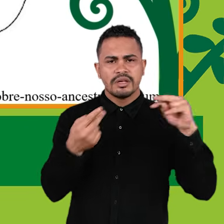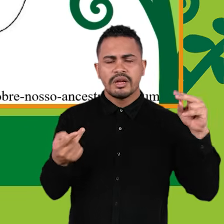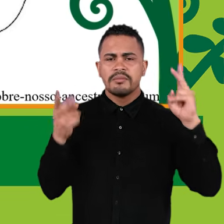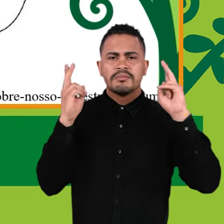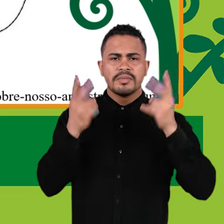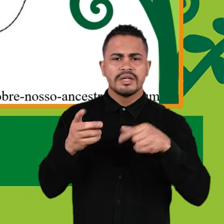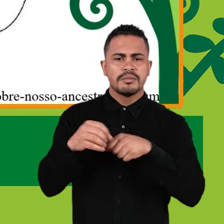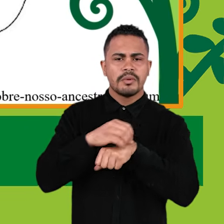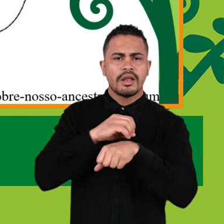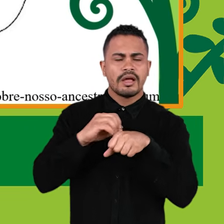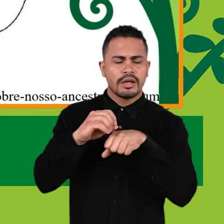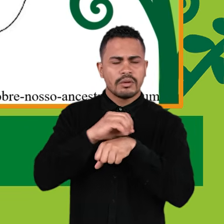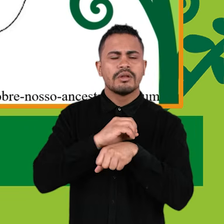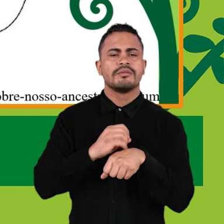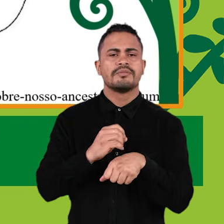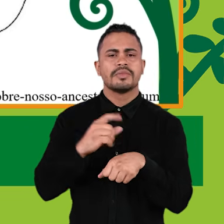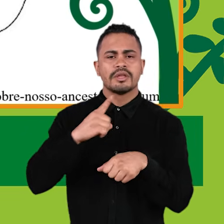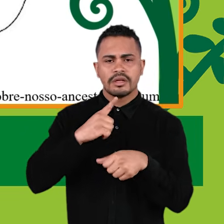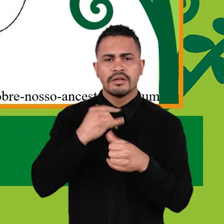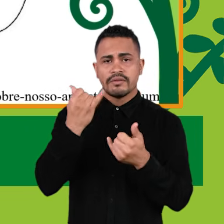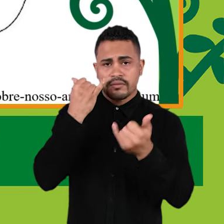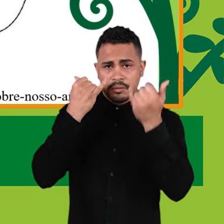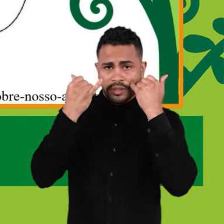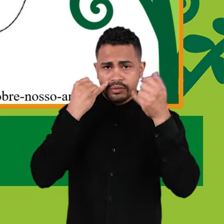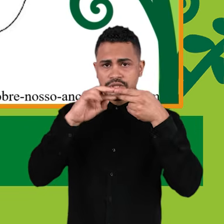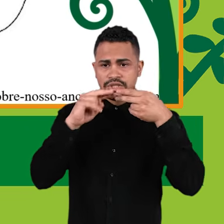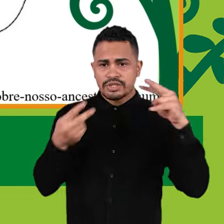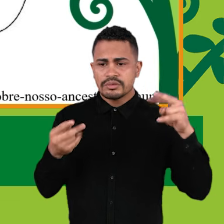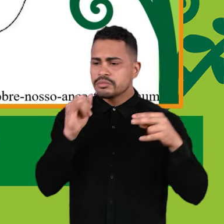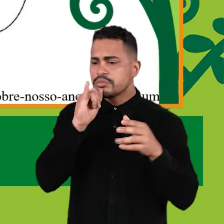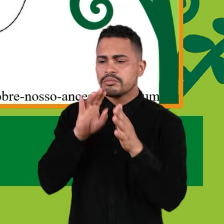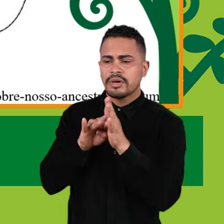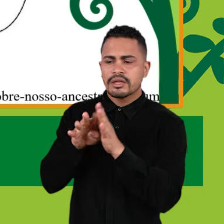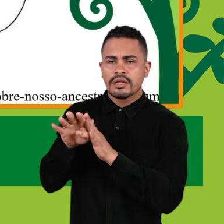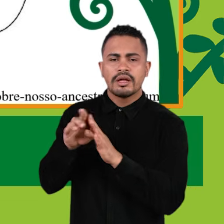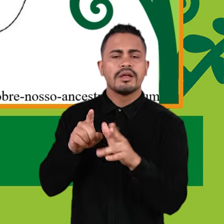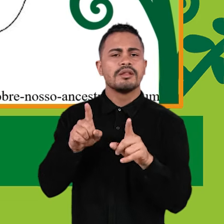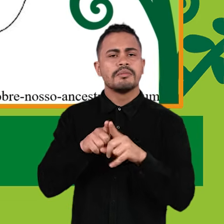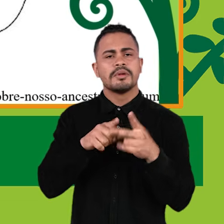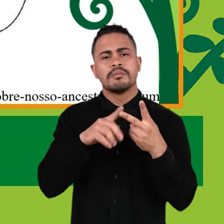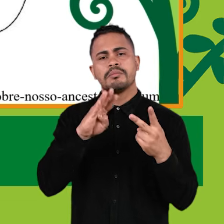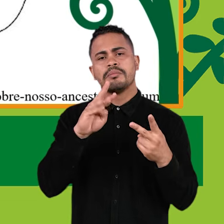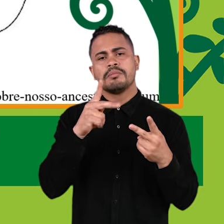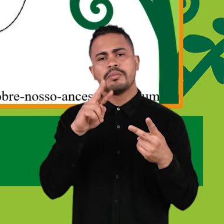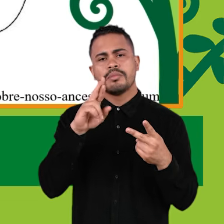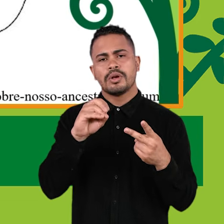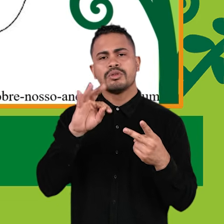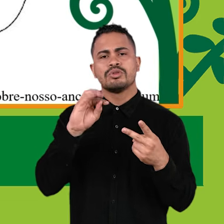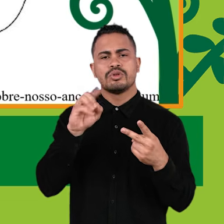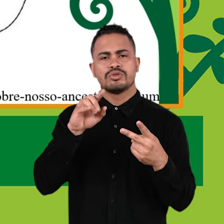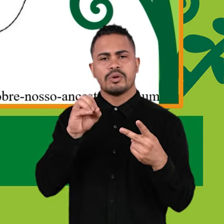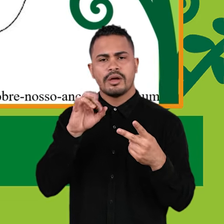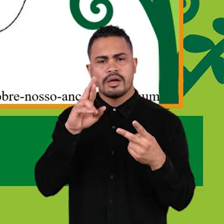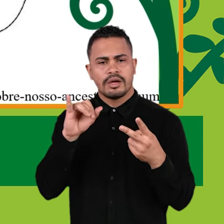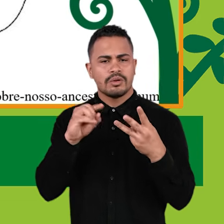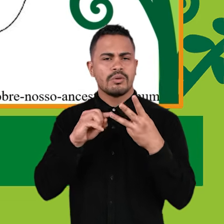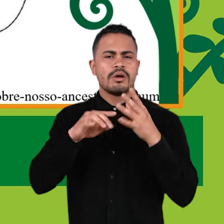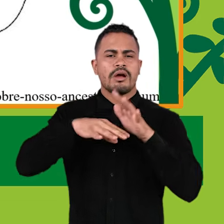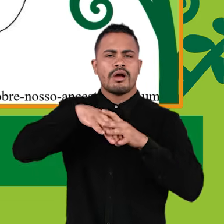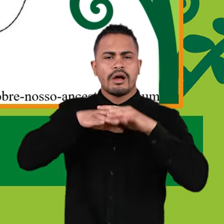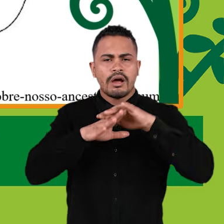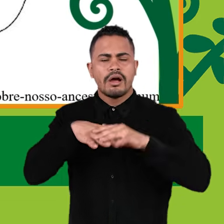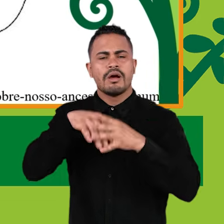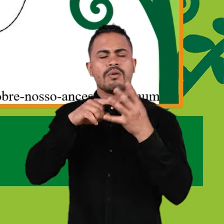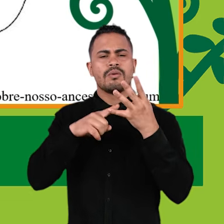a mesma molécula que vai trazer a informação genética de uma bactéria, traz também de um protozoário, traz de uma alga, de uma planta, de